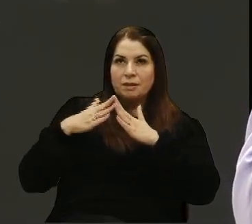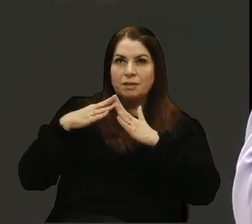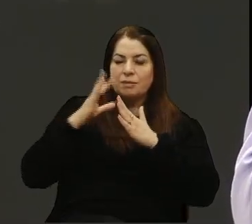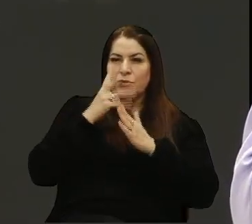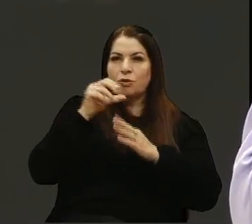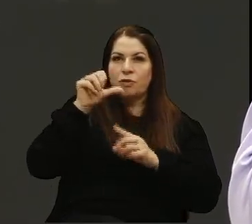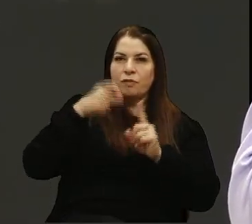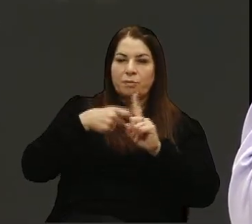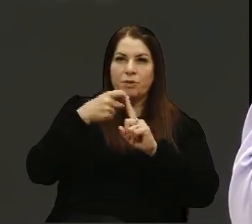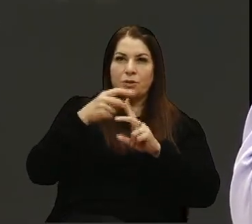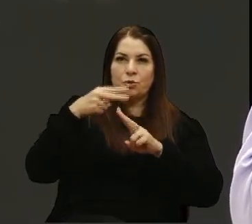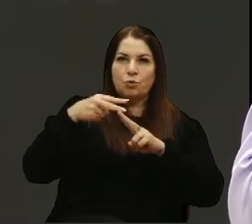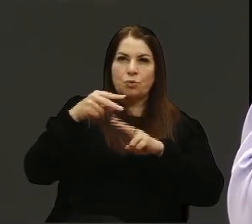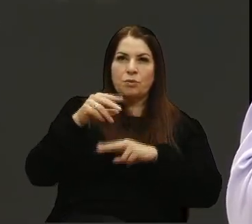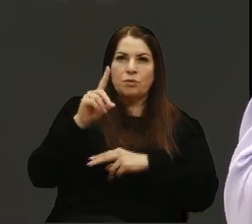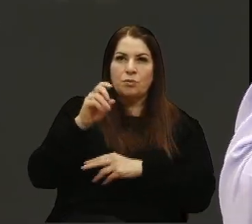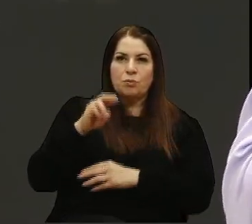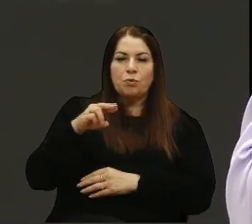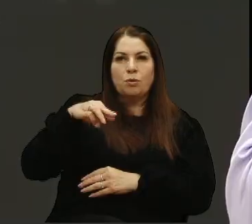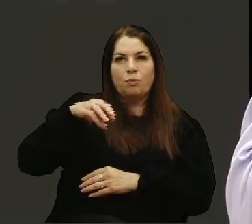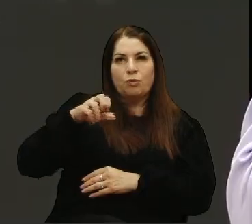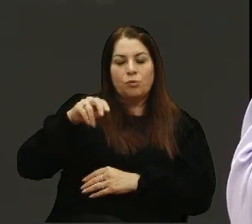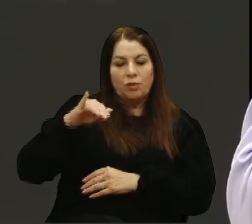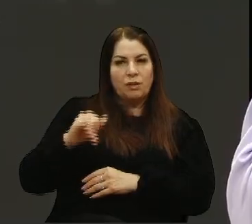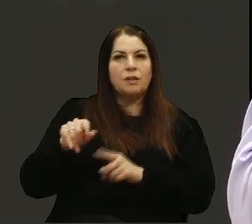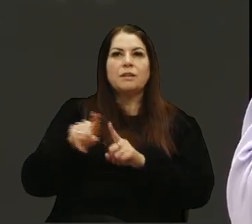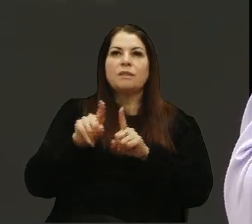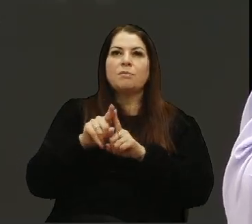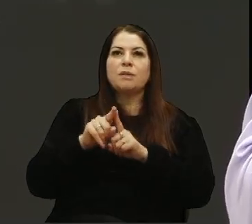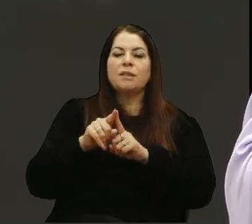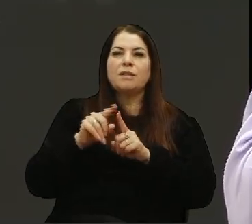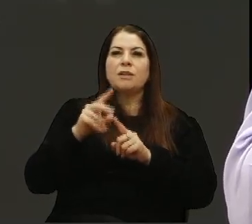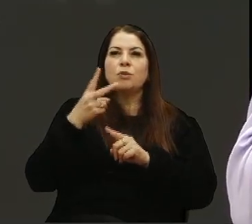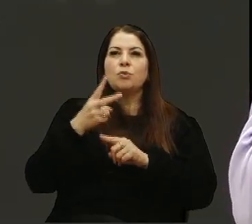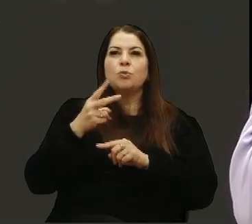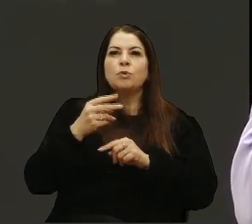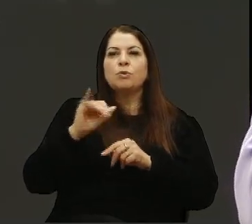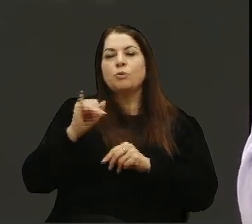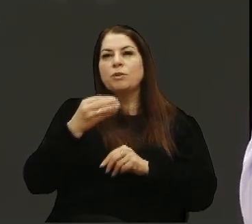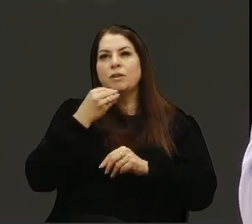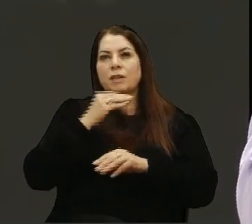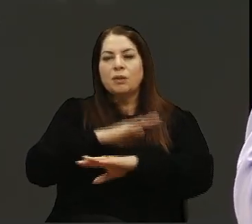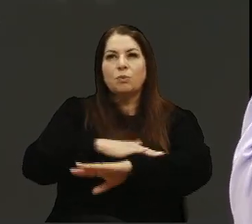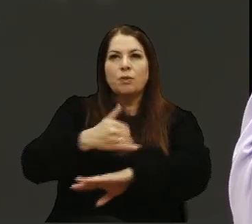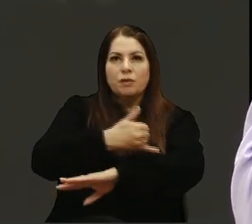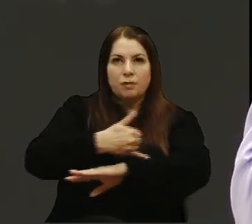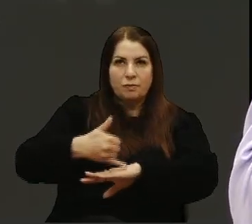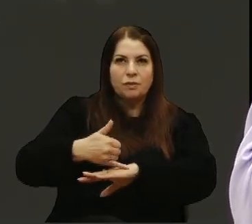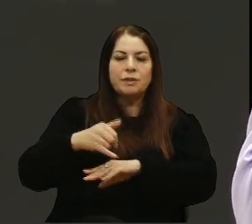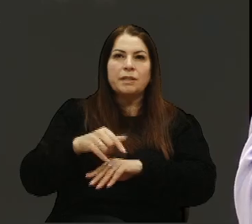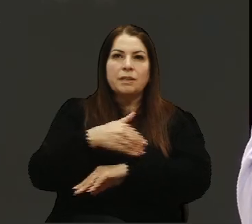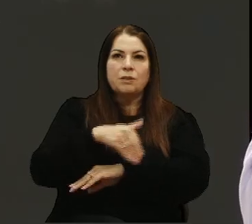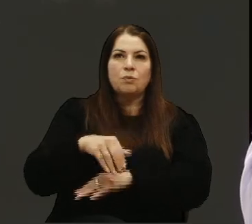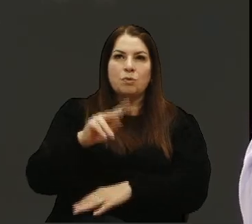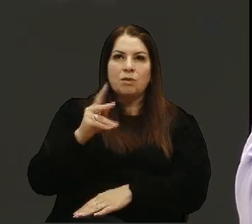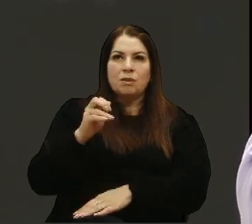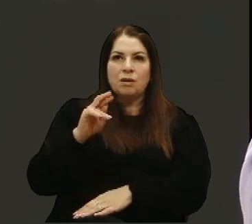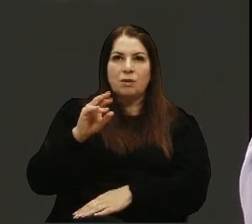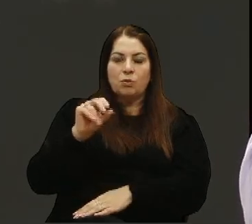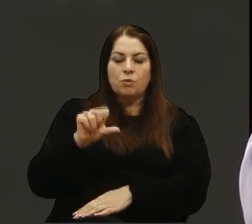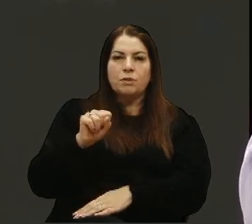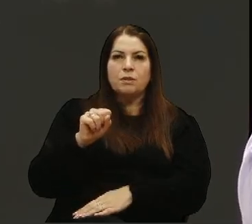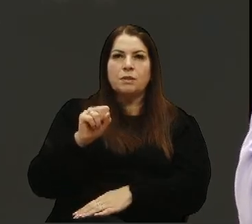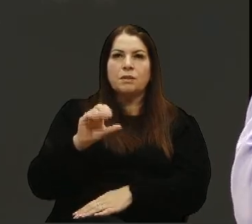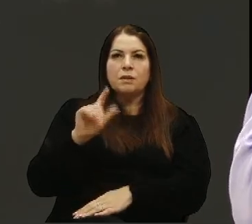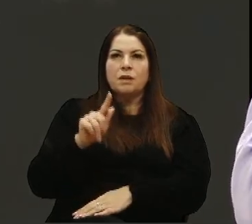para asfaltar 2 quadras na rua Dr. Montauri. Na cidade que arrancou em 2 oportunidades o asfalto e a base asfáltica na rua Hércules Galó com mais de